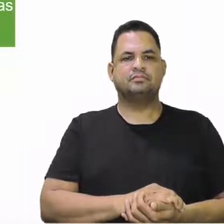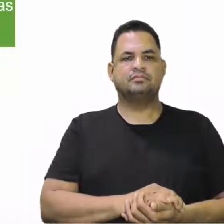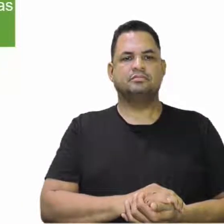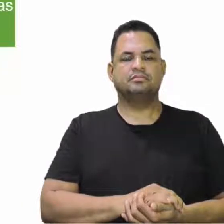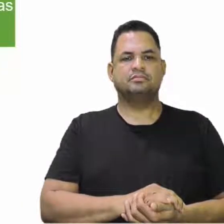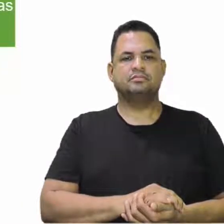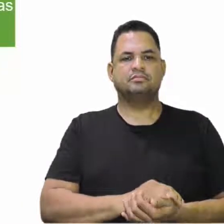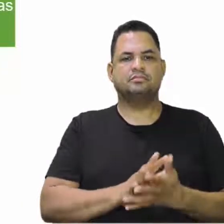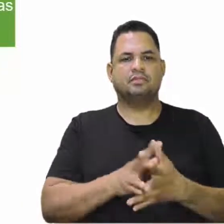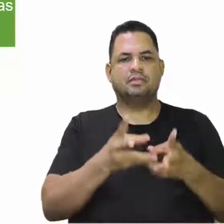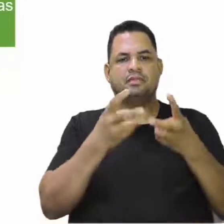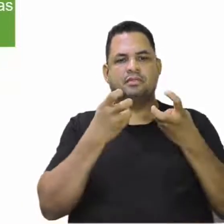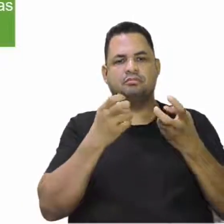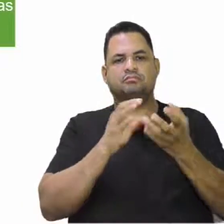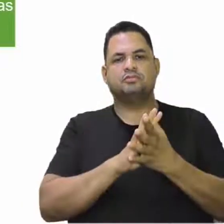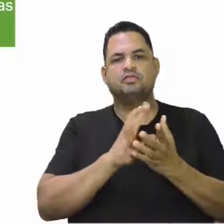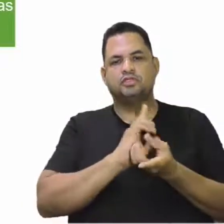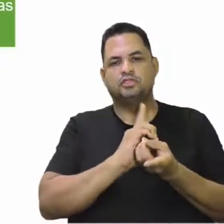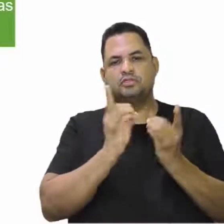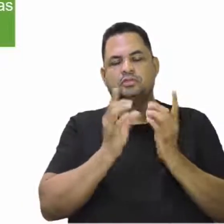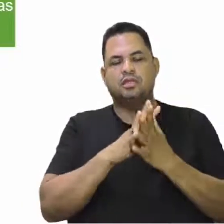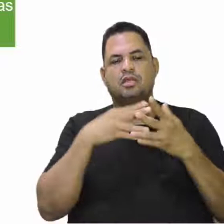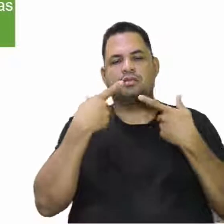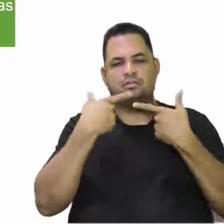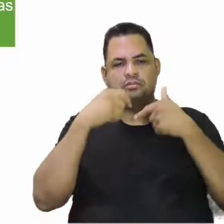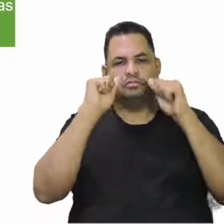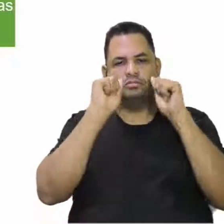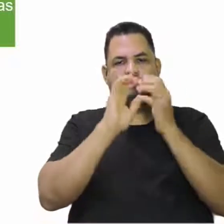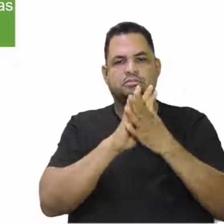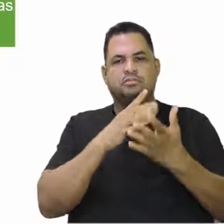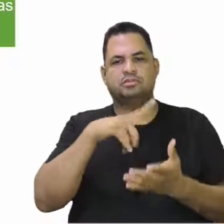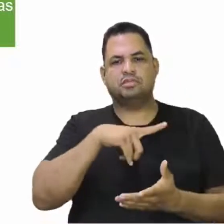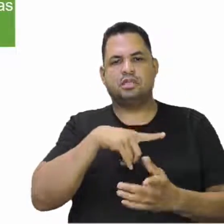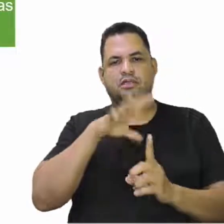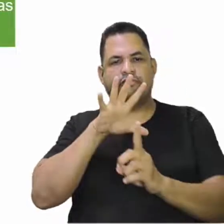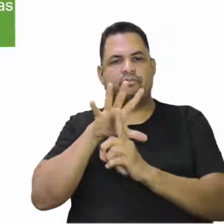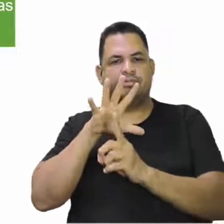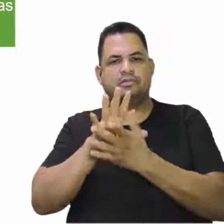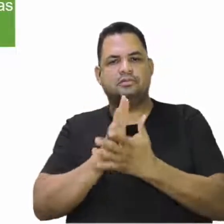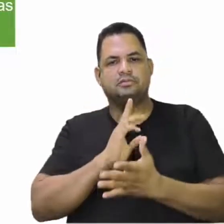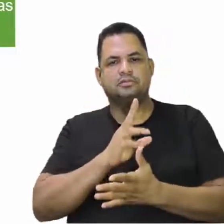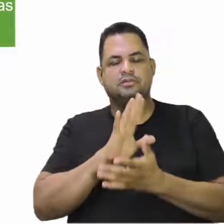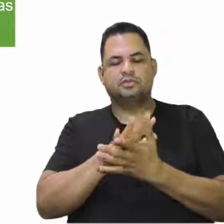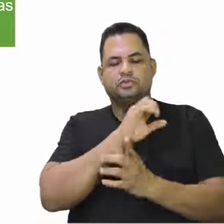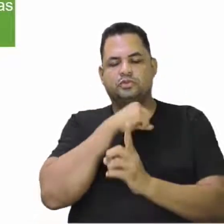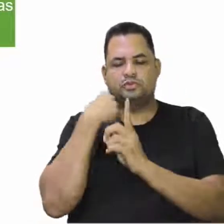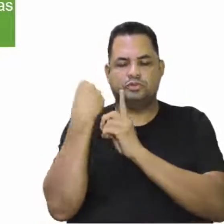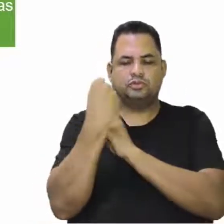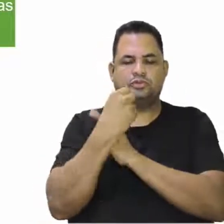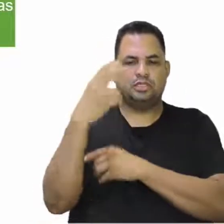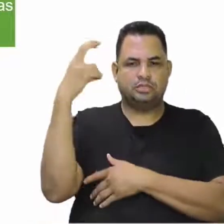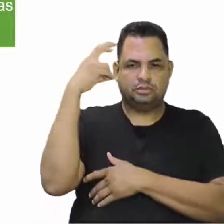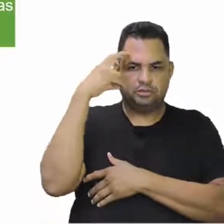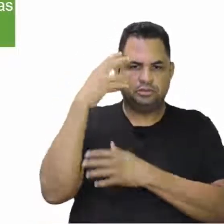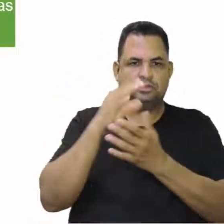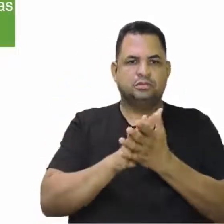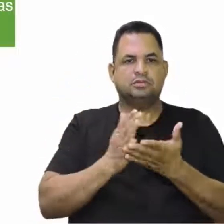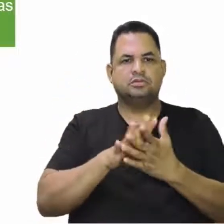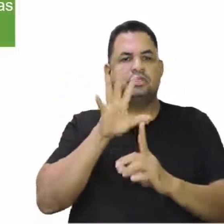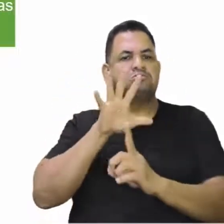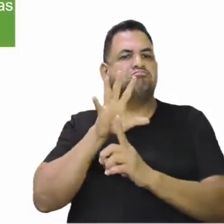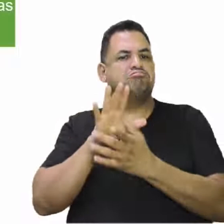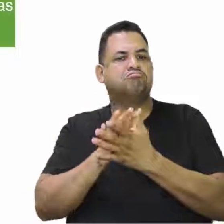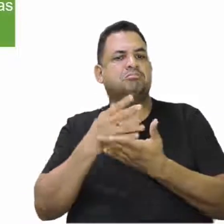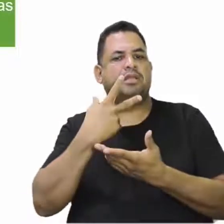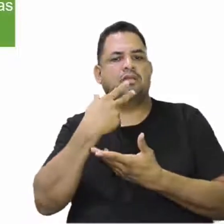Por perceber tanto o dinamismo linguístico que sofre influência dos processos socioculturais e os